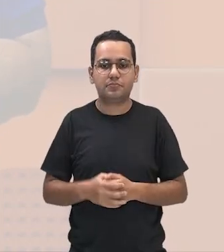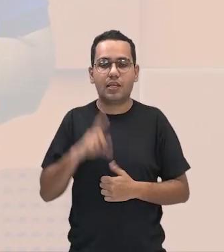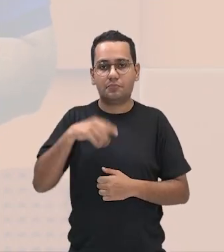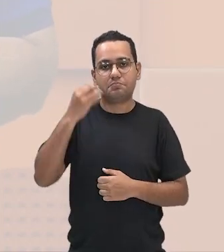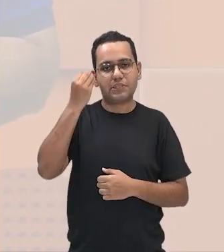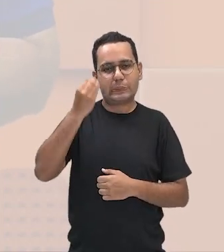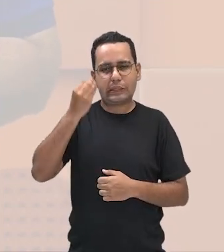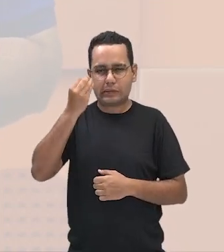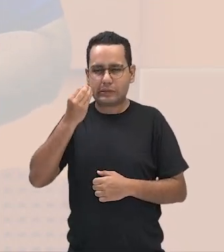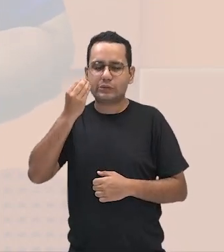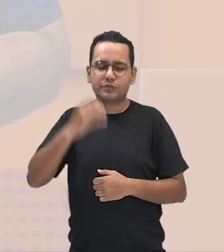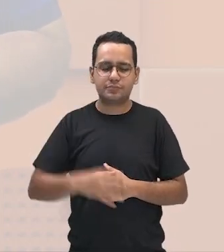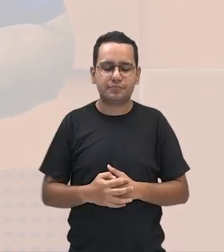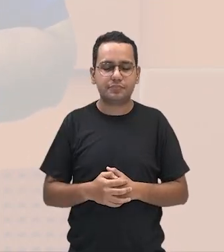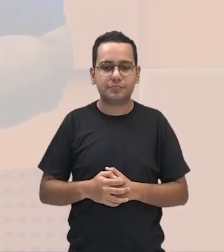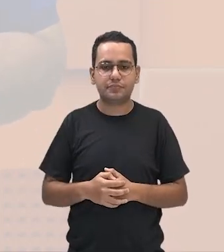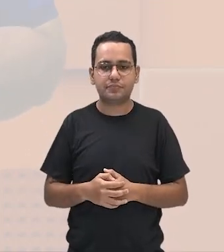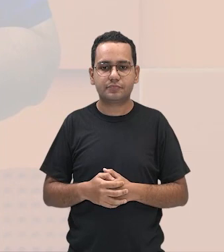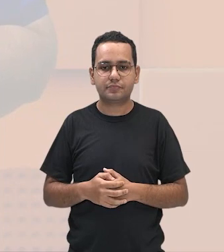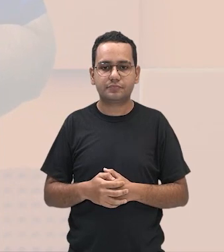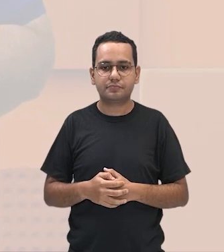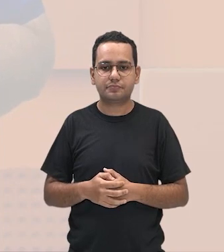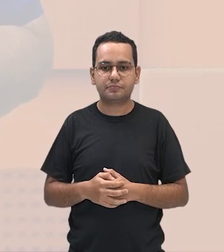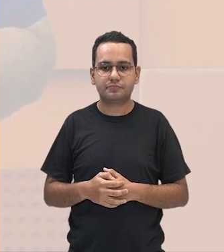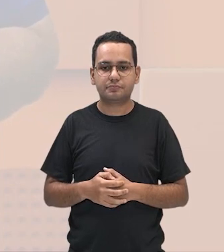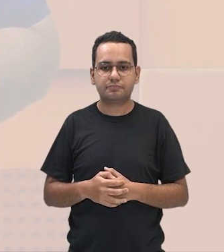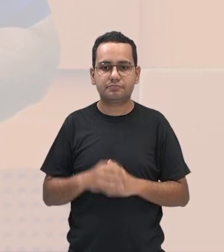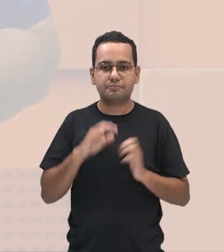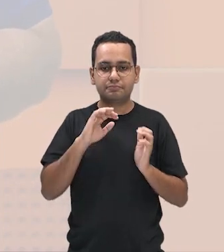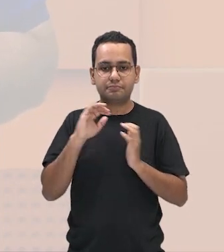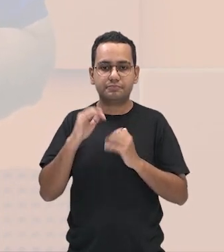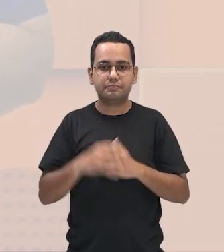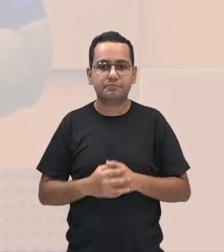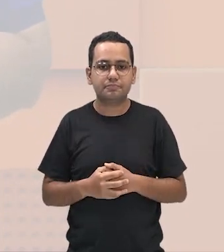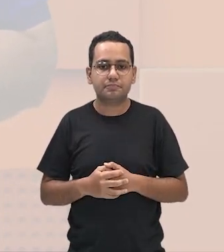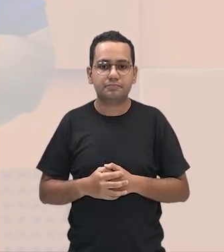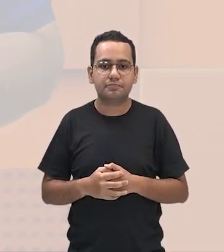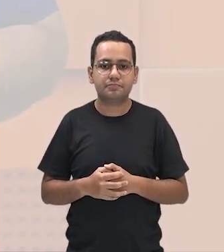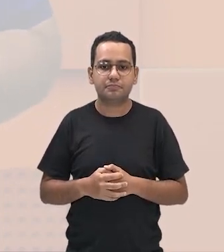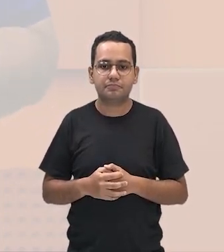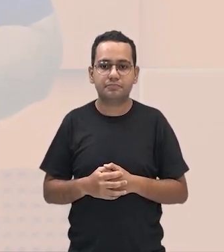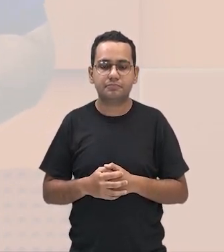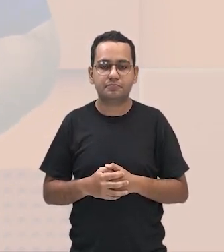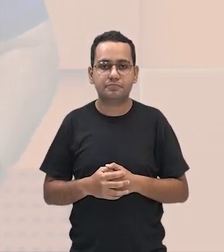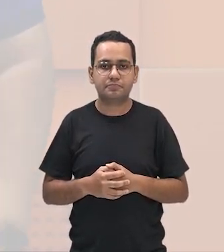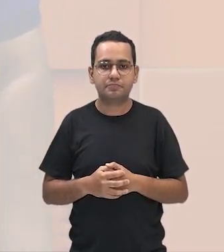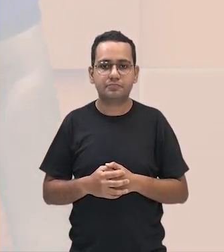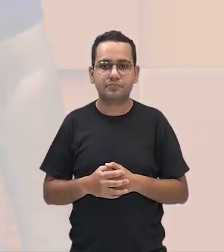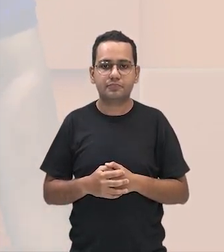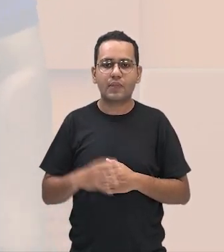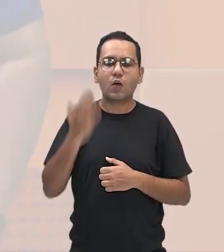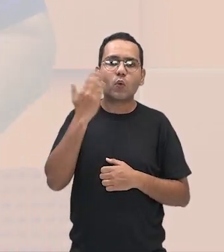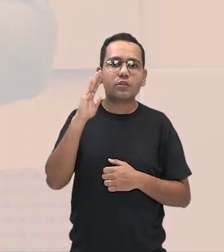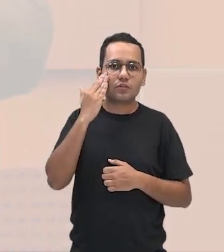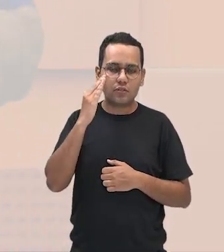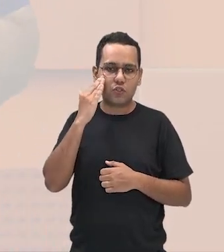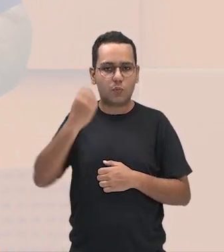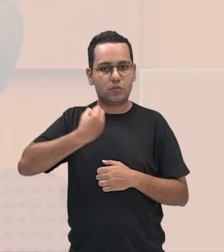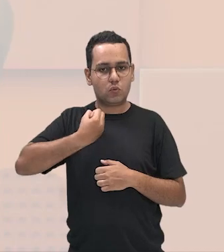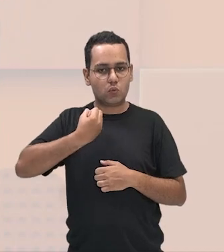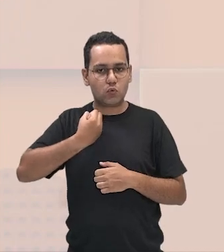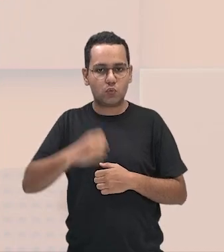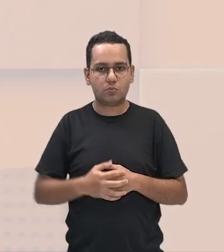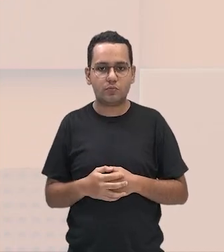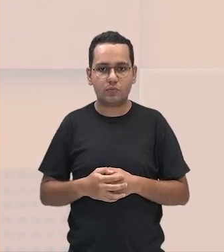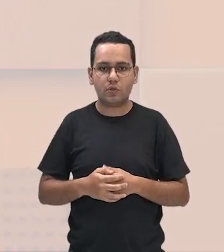então, na Idade Média. Uma coisa interessante é a interpretação simbólica dos números. Por exemplo, o número 1